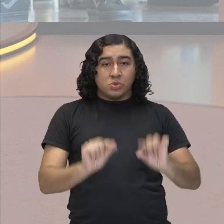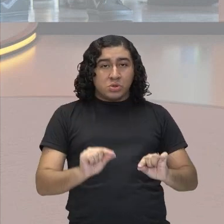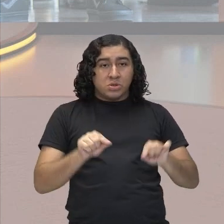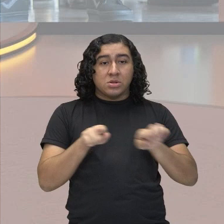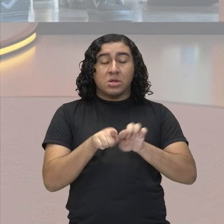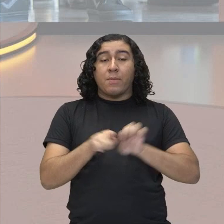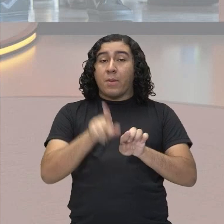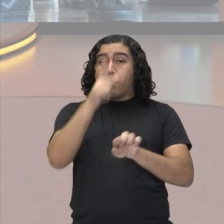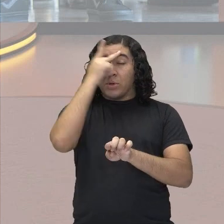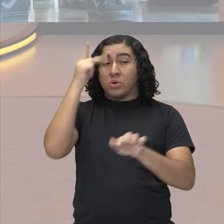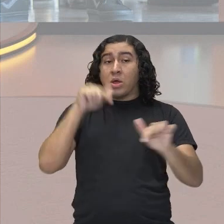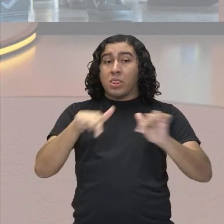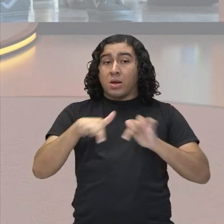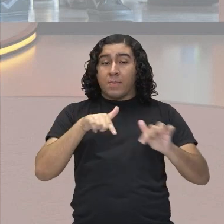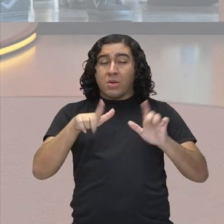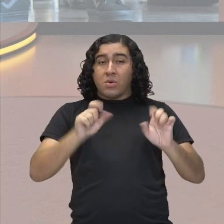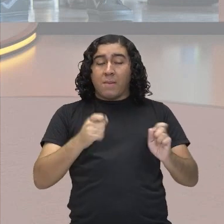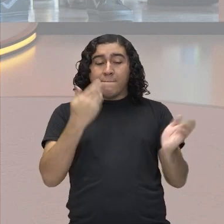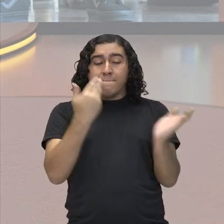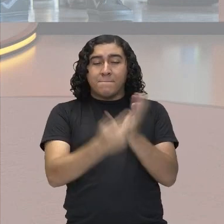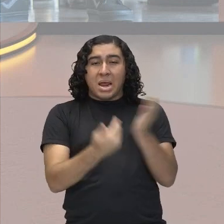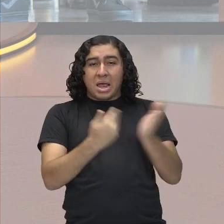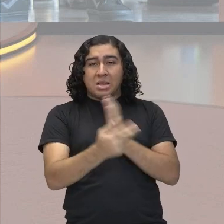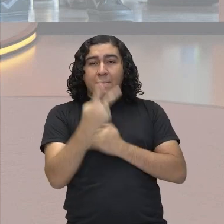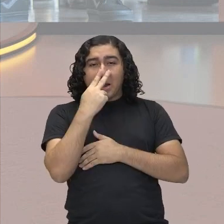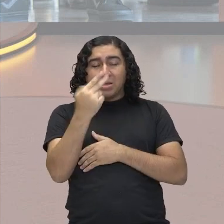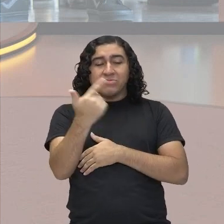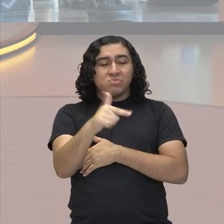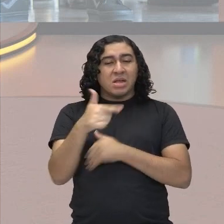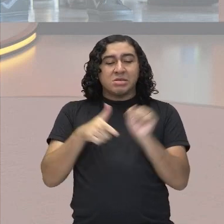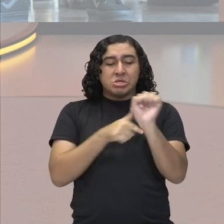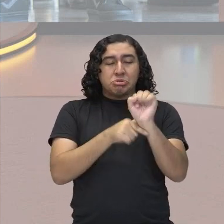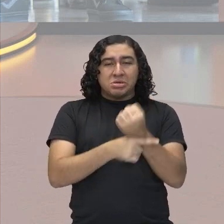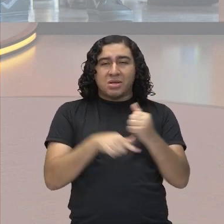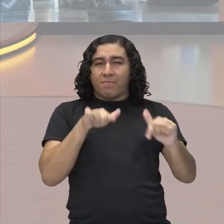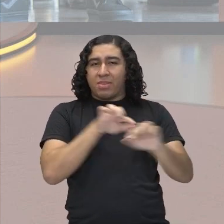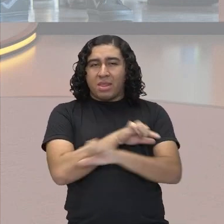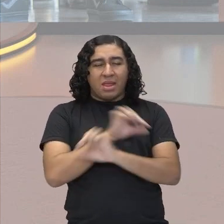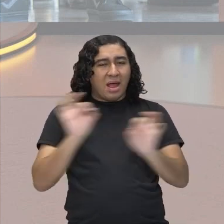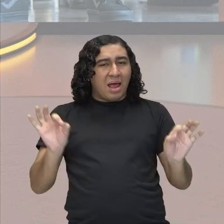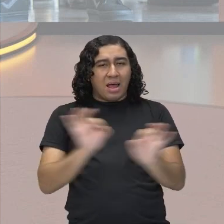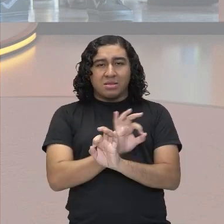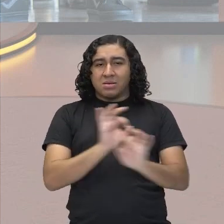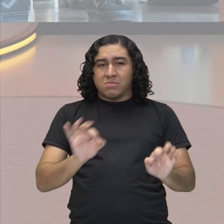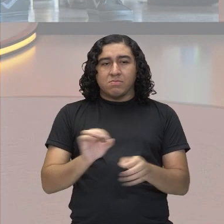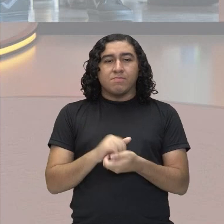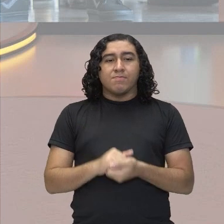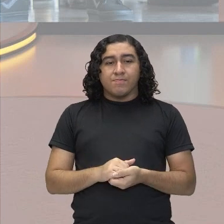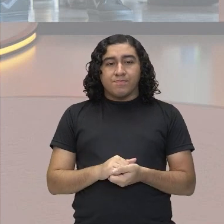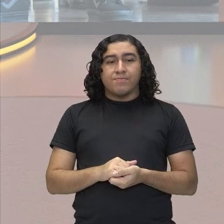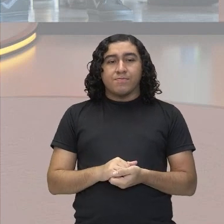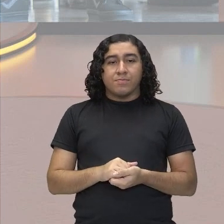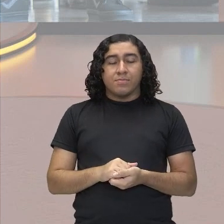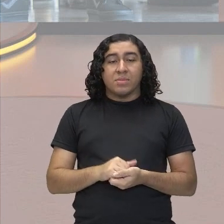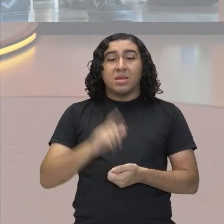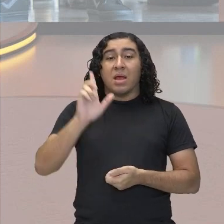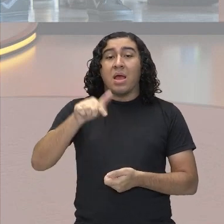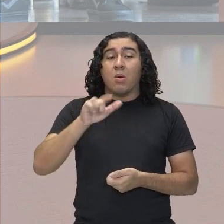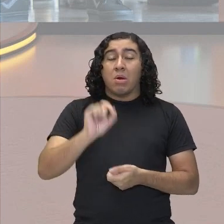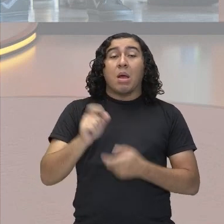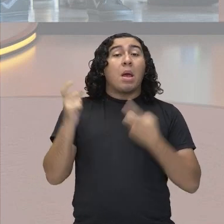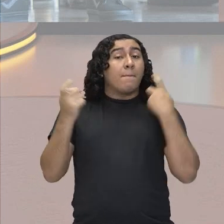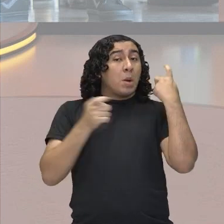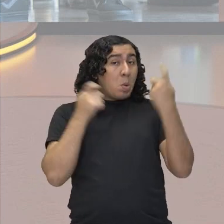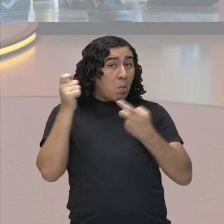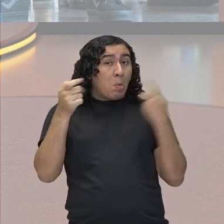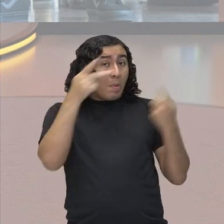os trabalhadores perderem a segurança do emprego. Isso aqui é muito